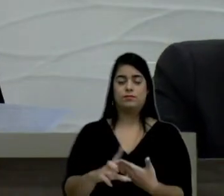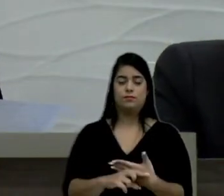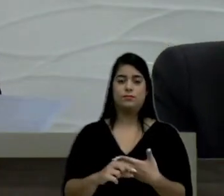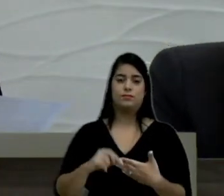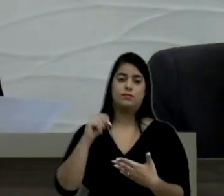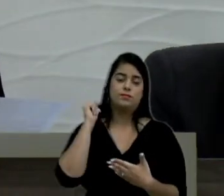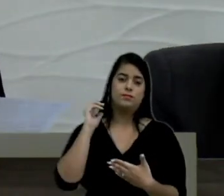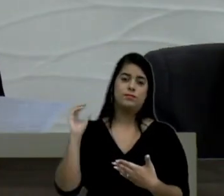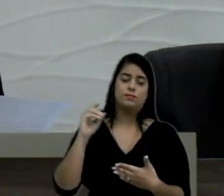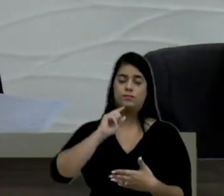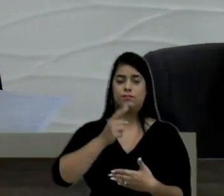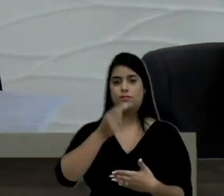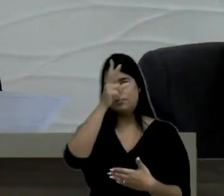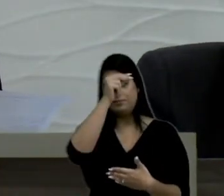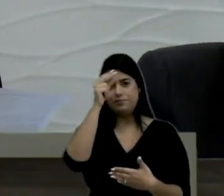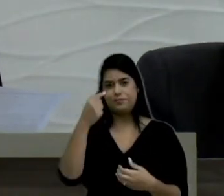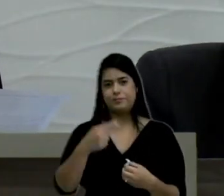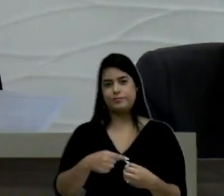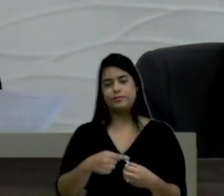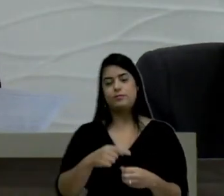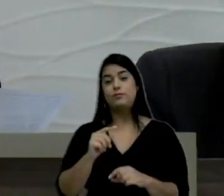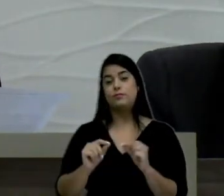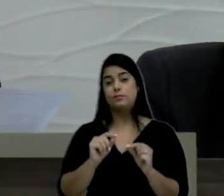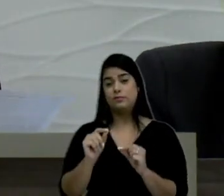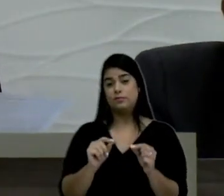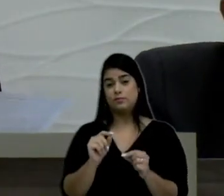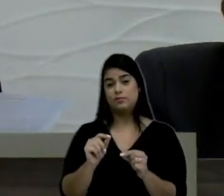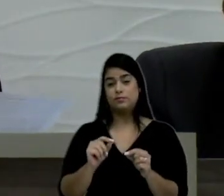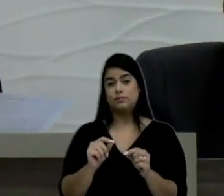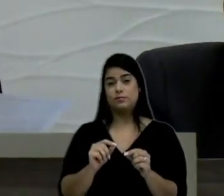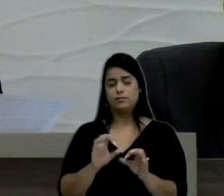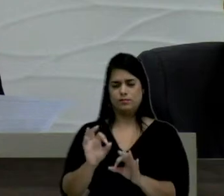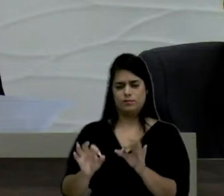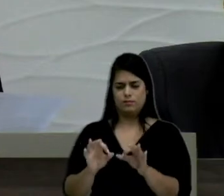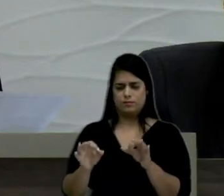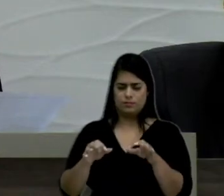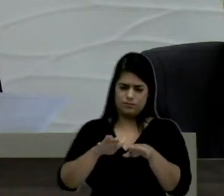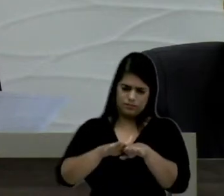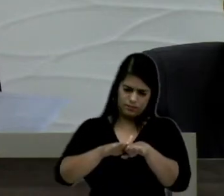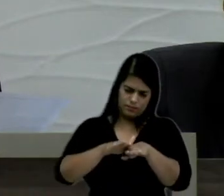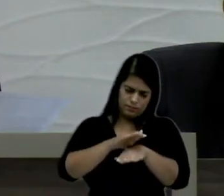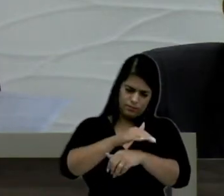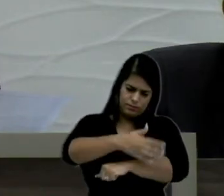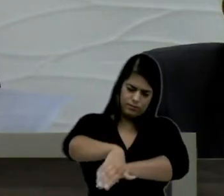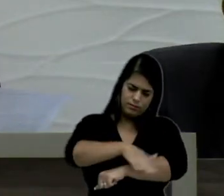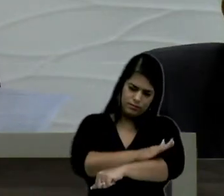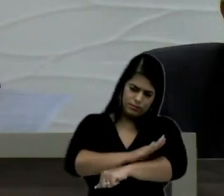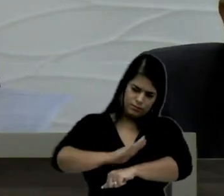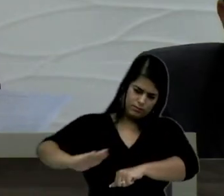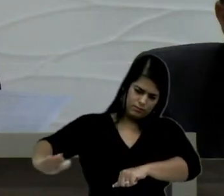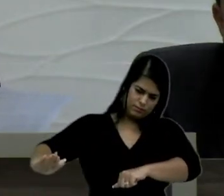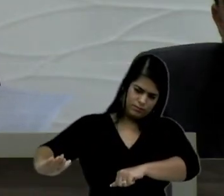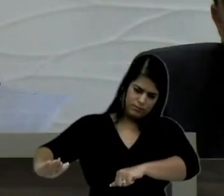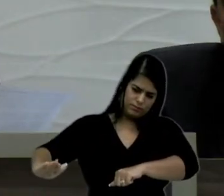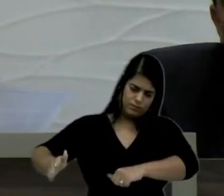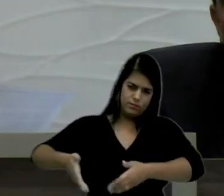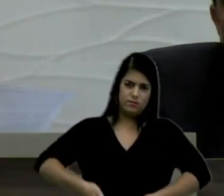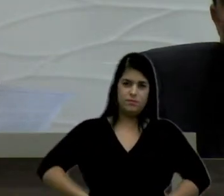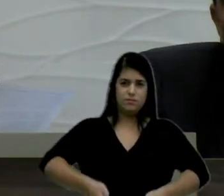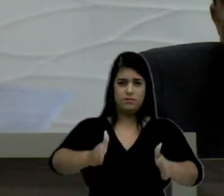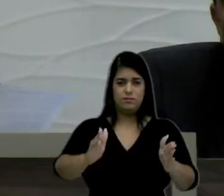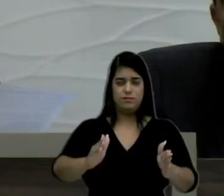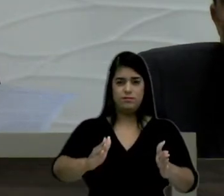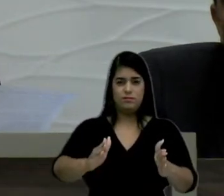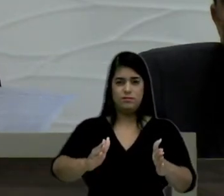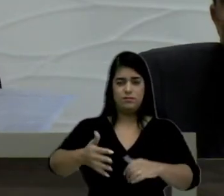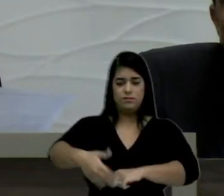que indica ao prefeito do município que proceda com o conserto do calçamento da Avenida Professora Nilda Valência Mota antiga Rua 1 da